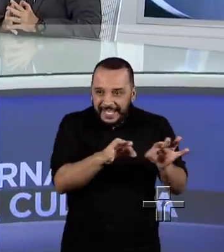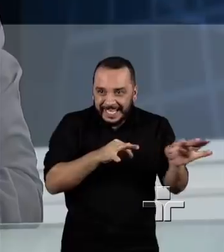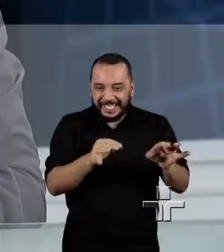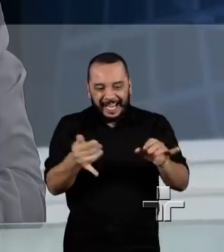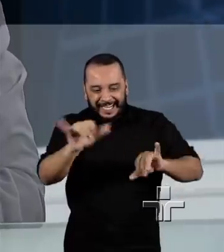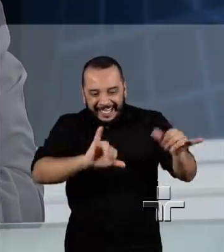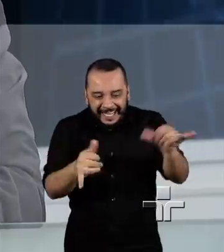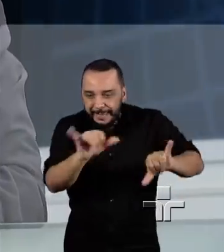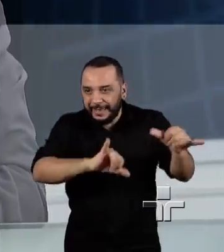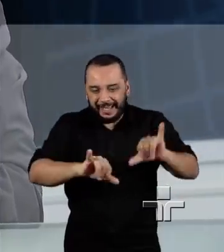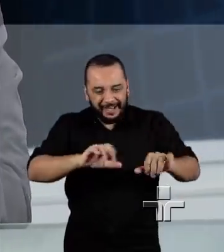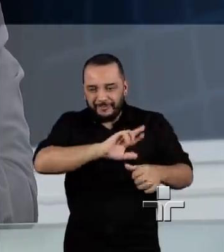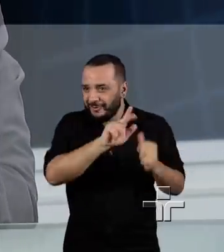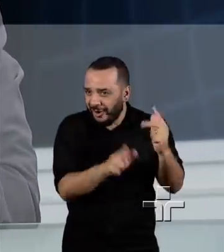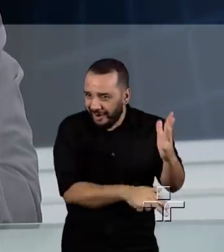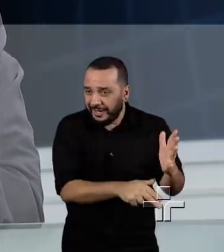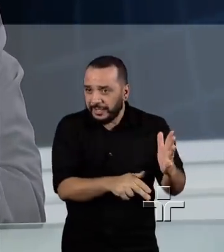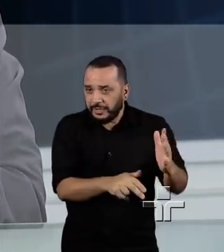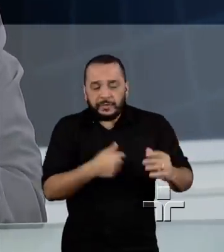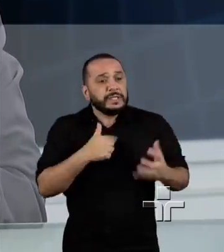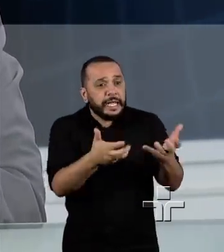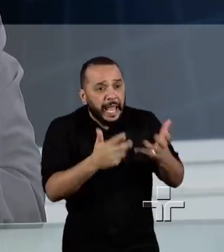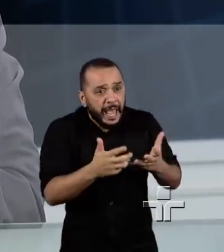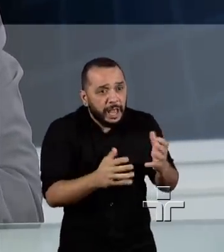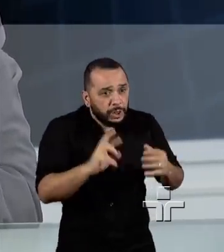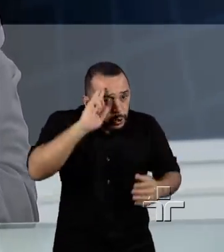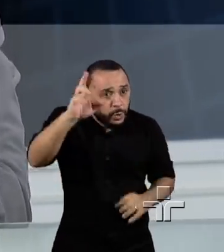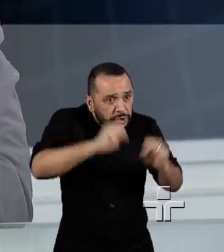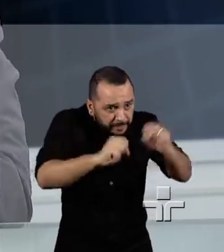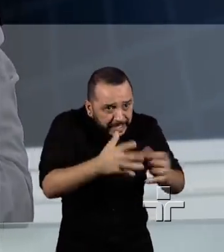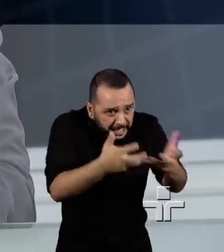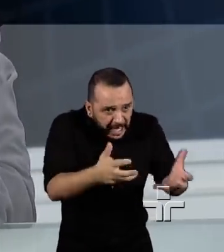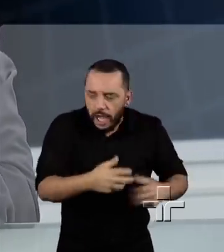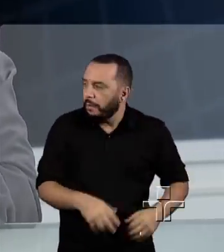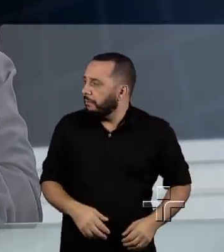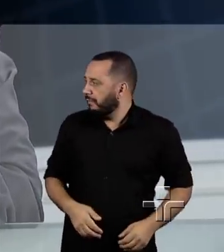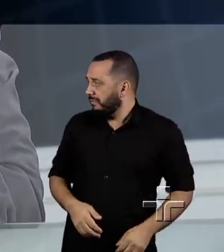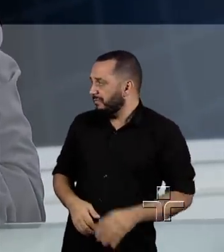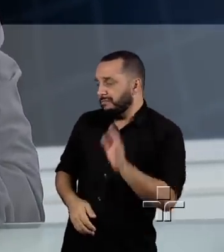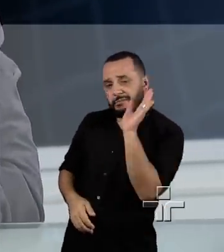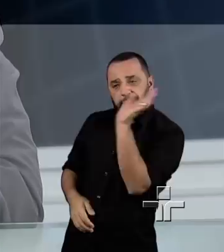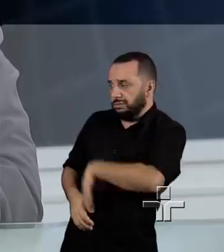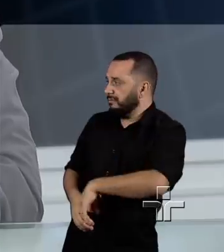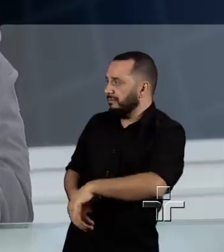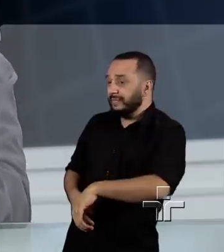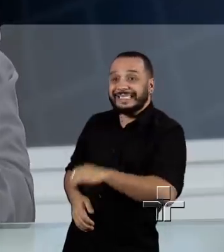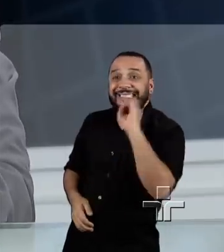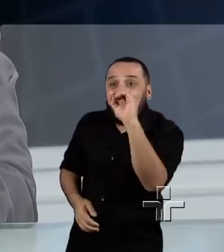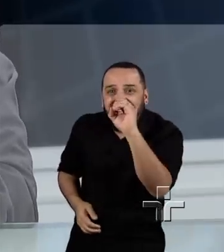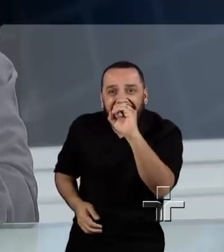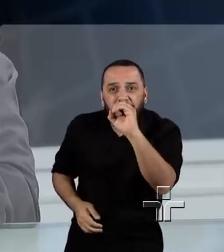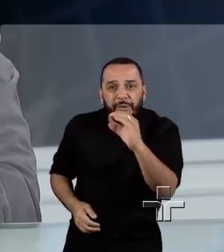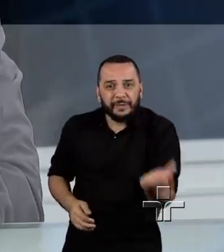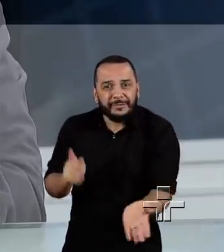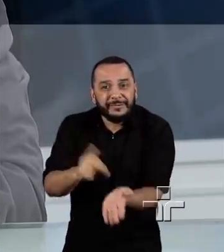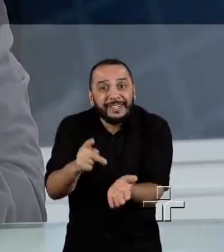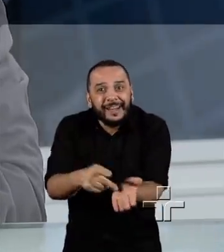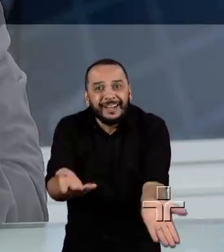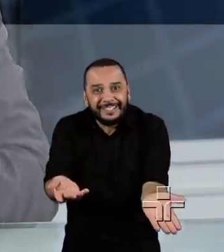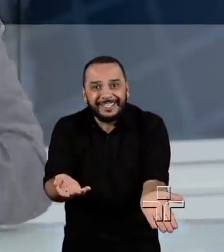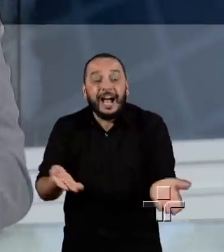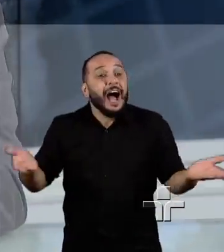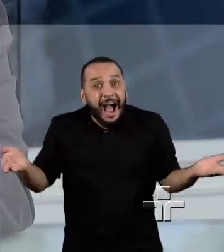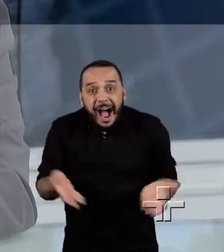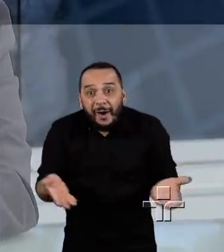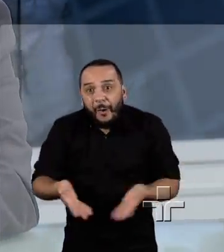atrás, quem quer ser empresário, quem quer fazer uma inovação? Era zero. Todo mundo ia descobrir o Bóson de Higgs. Agora